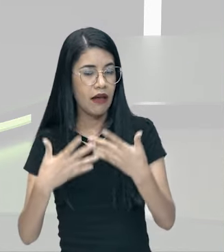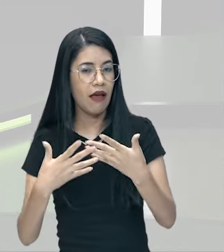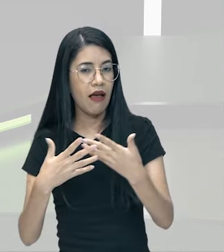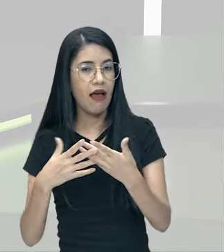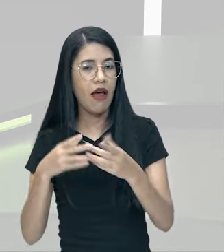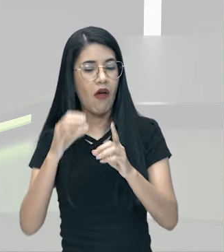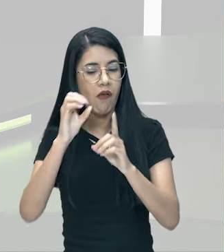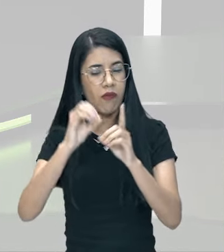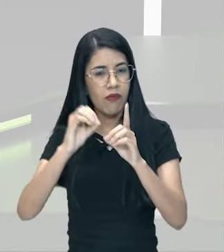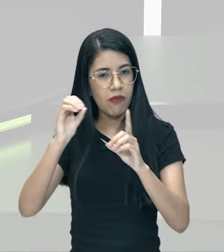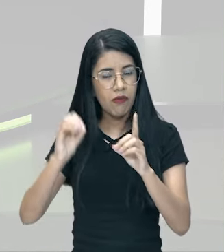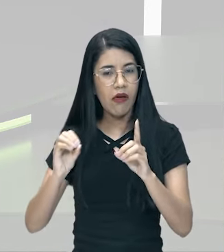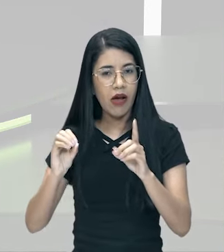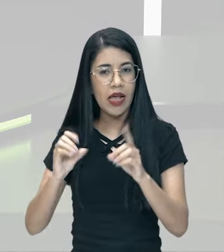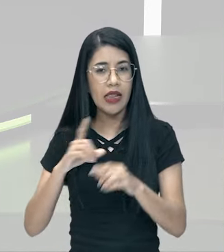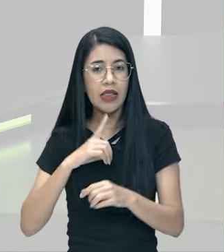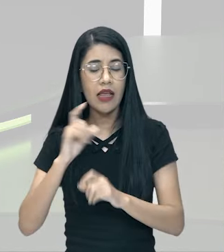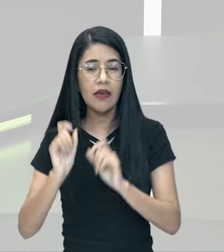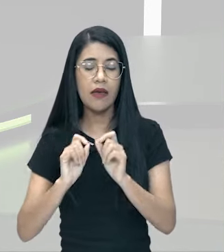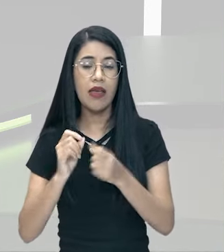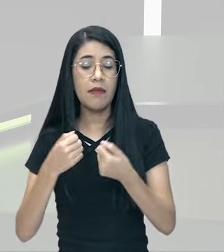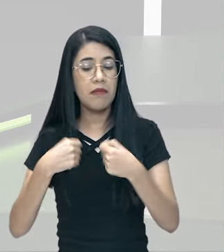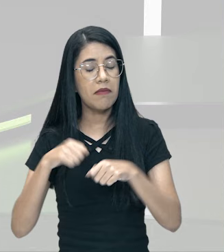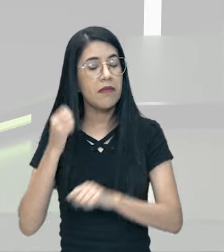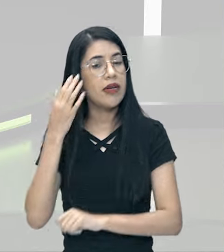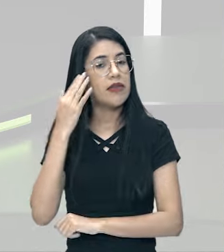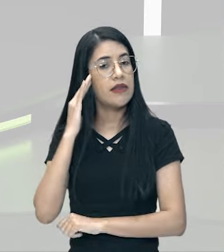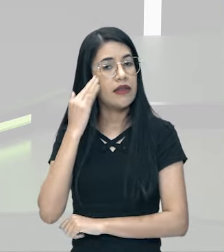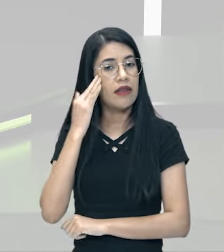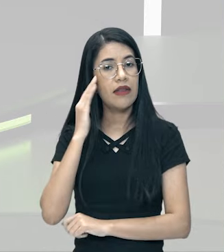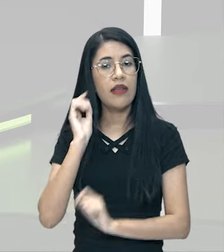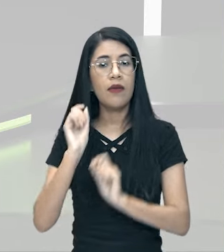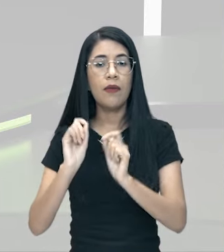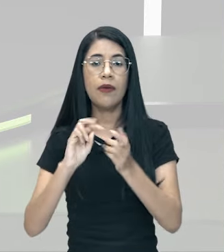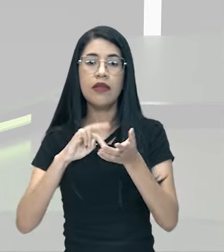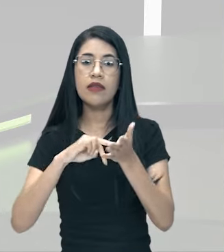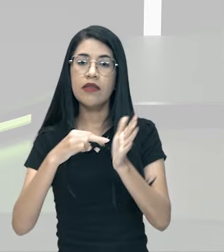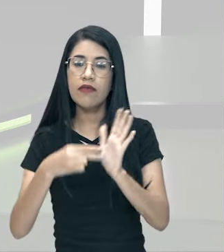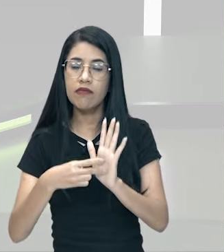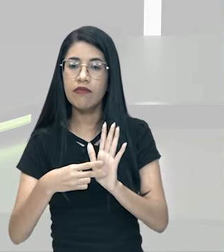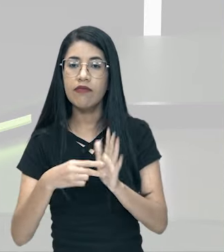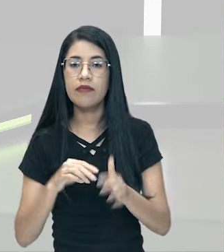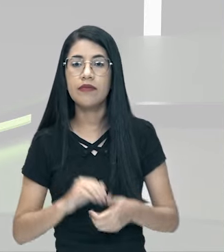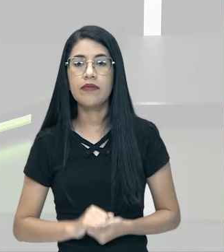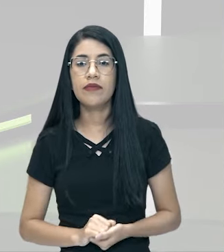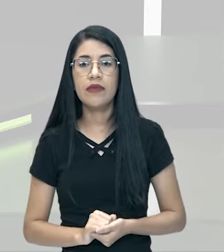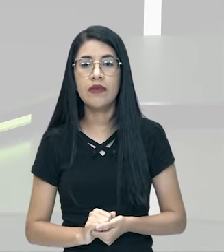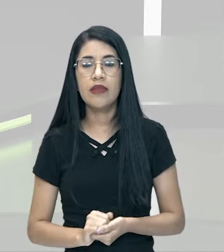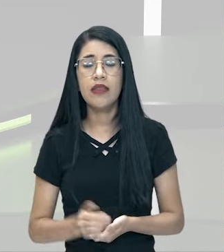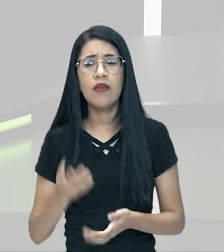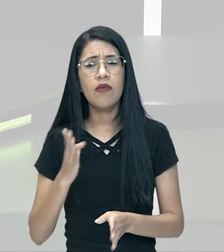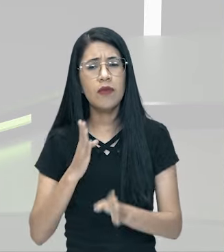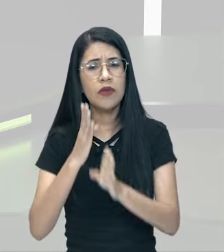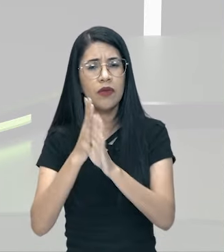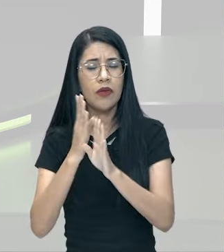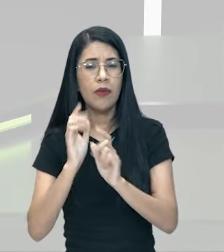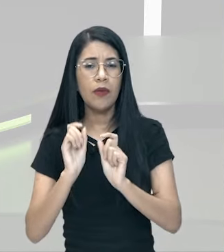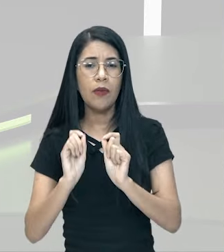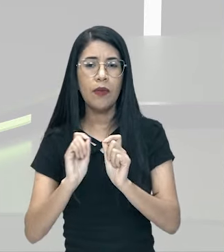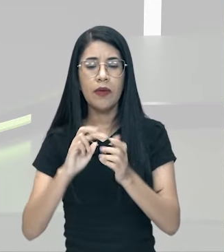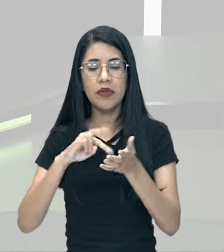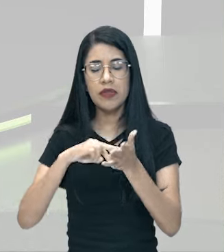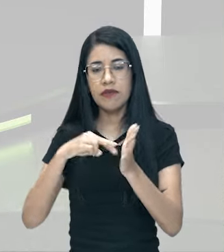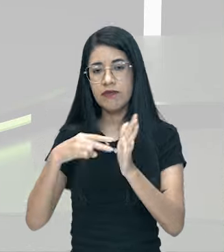ondulatória, eu tenho aí que entender o que é essa definição. Vamos lá descobrir qual